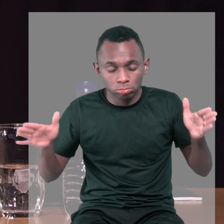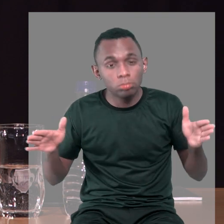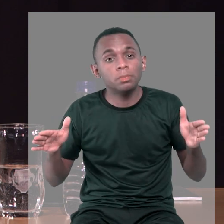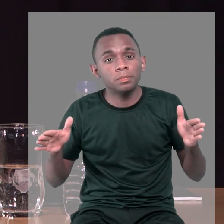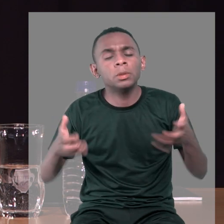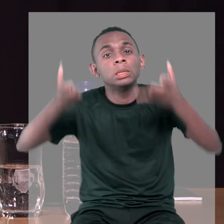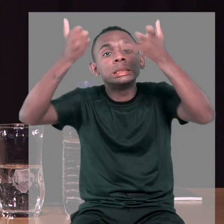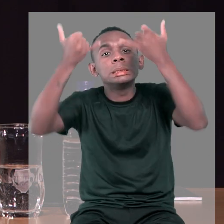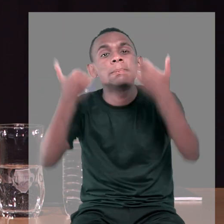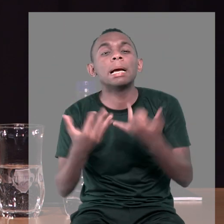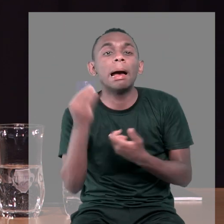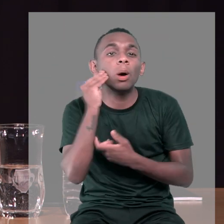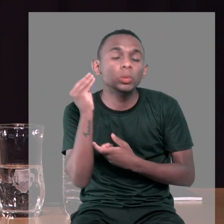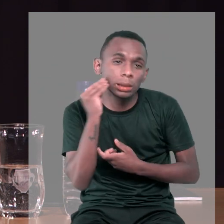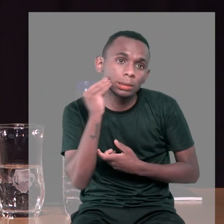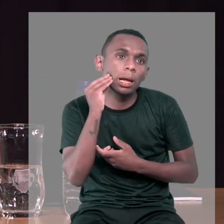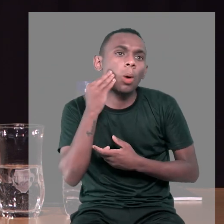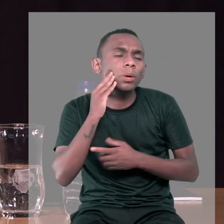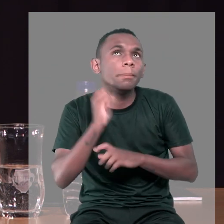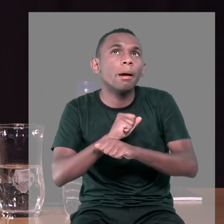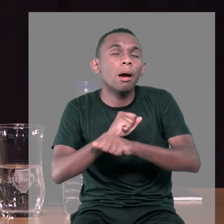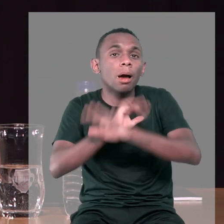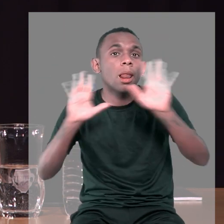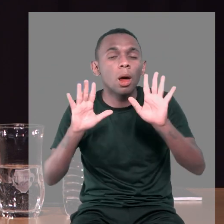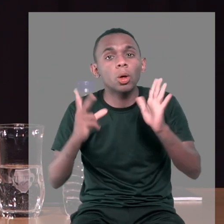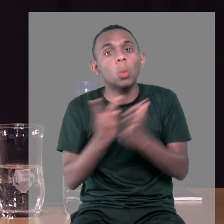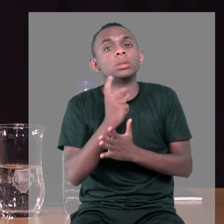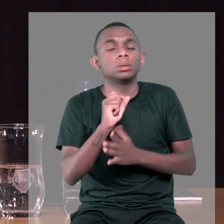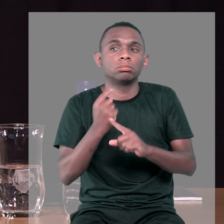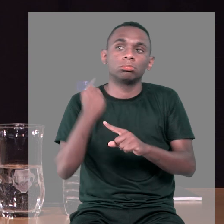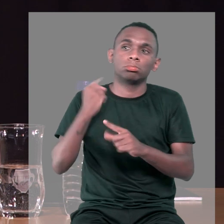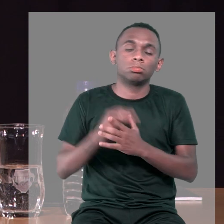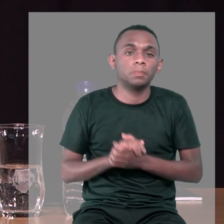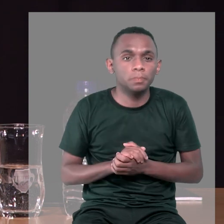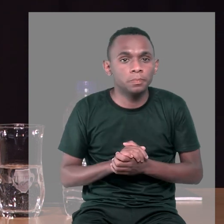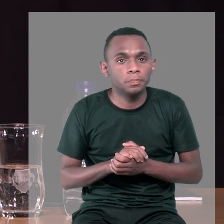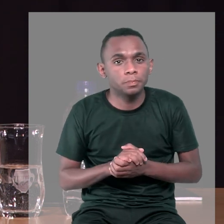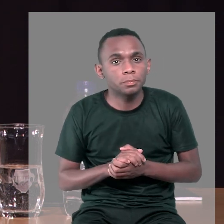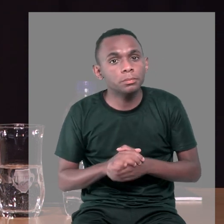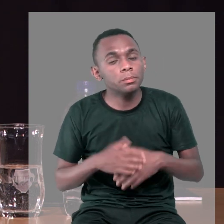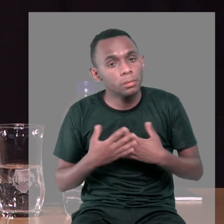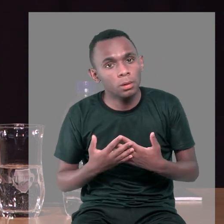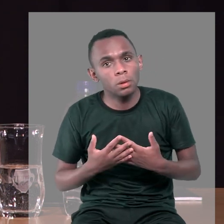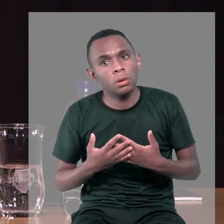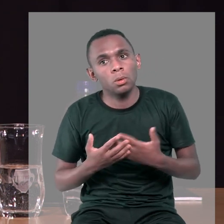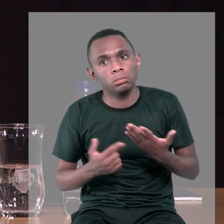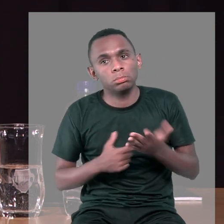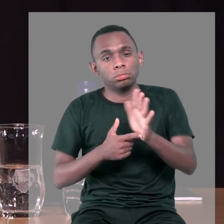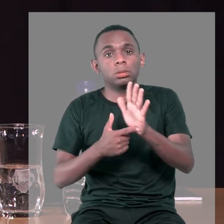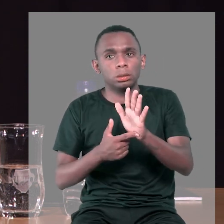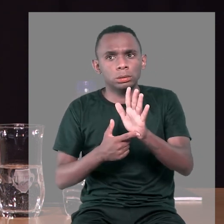era colocada em suspeita, era colocada em xeque. Ou seja, para Arendt, Eichmann não